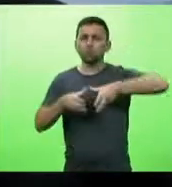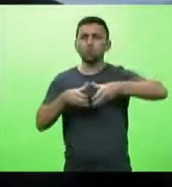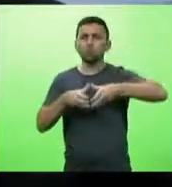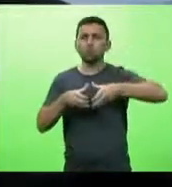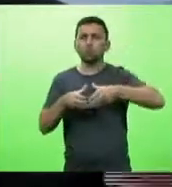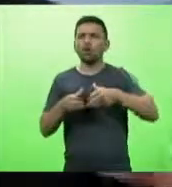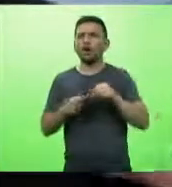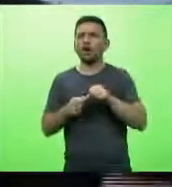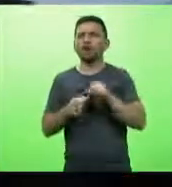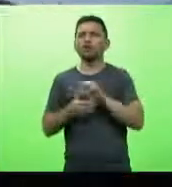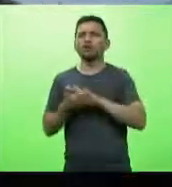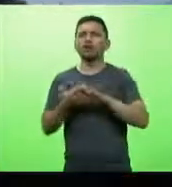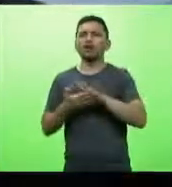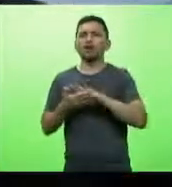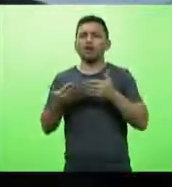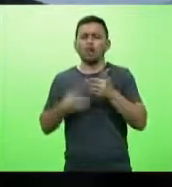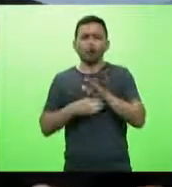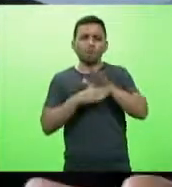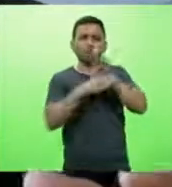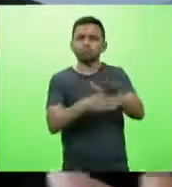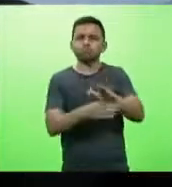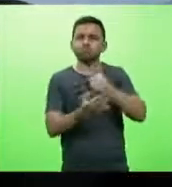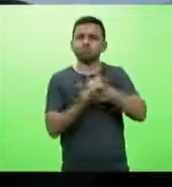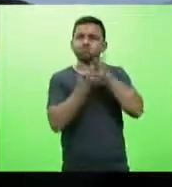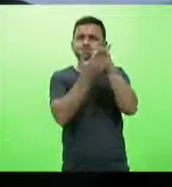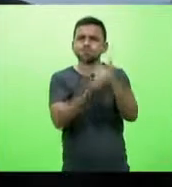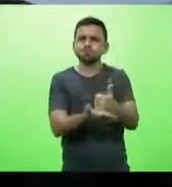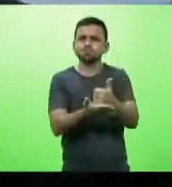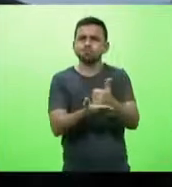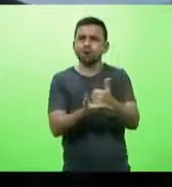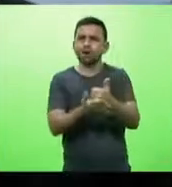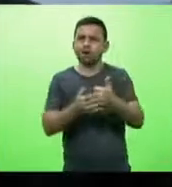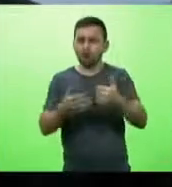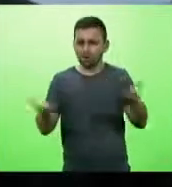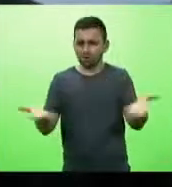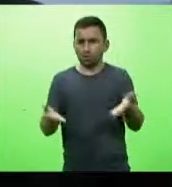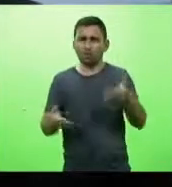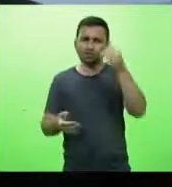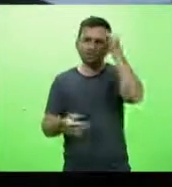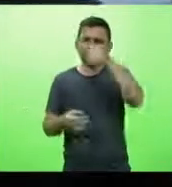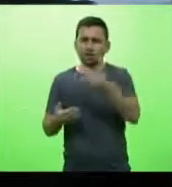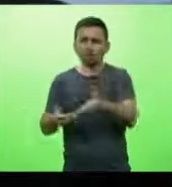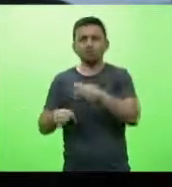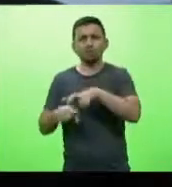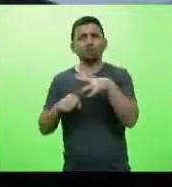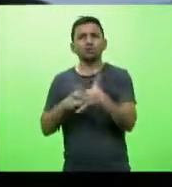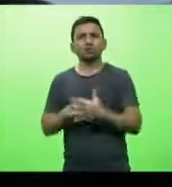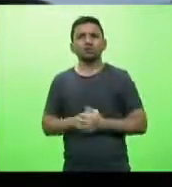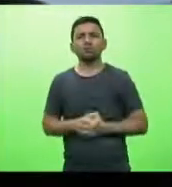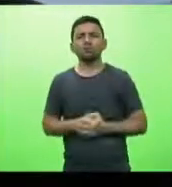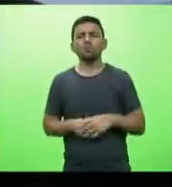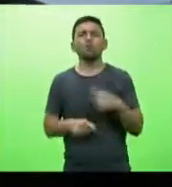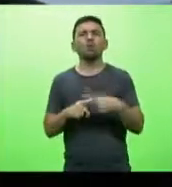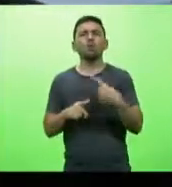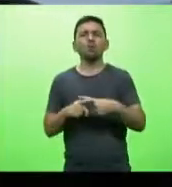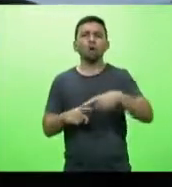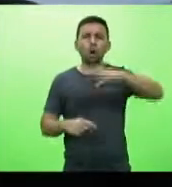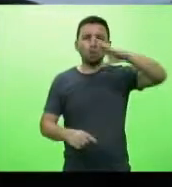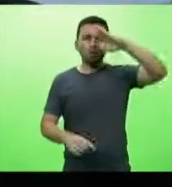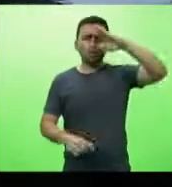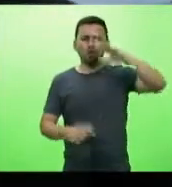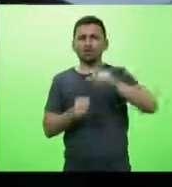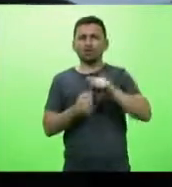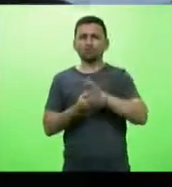parte dele no sentido de colaborar com essa guerra? E fica o questionamento. Por que o Exército não está contribuindo